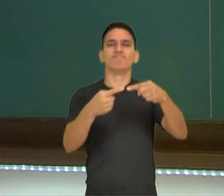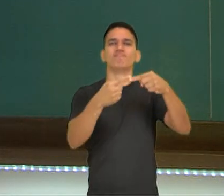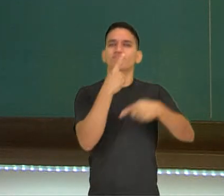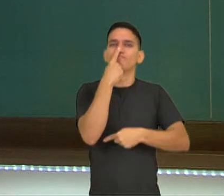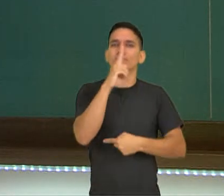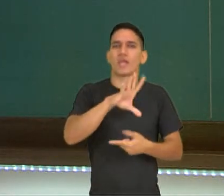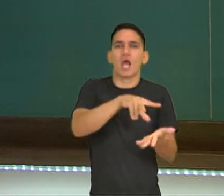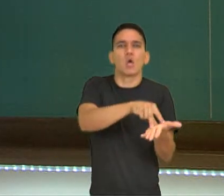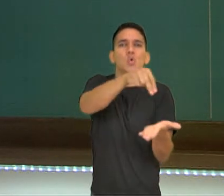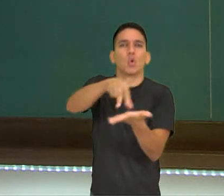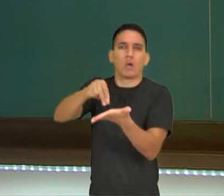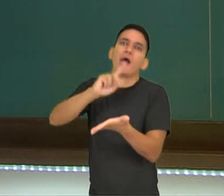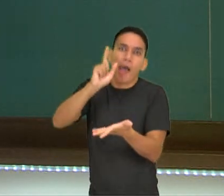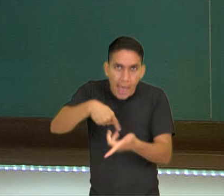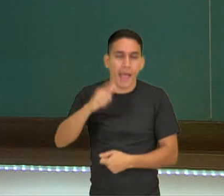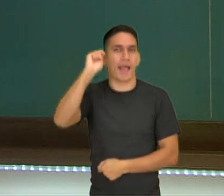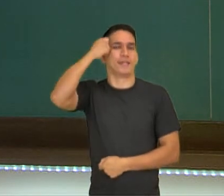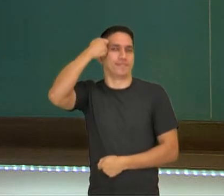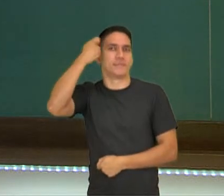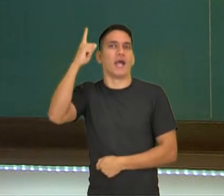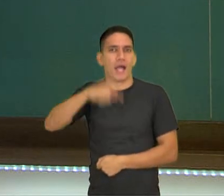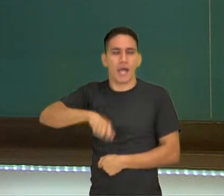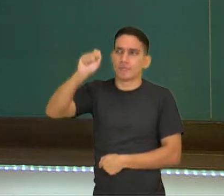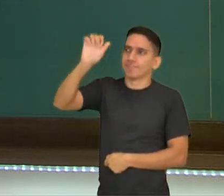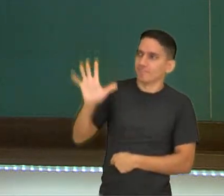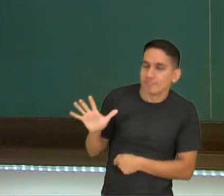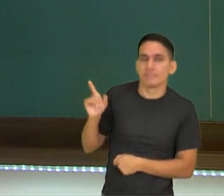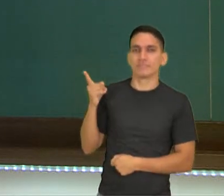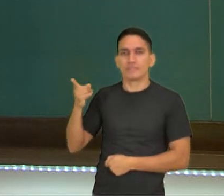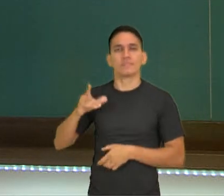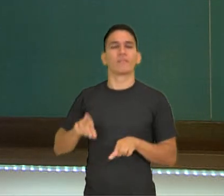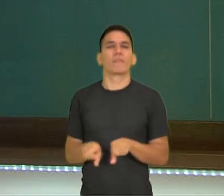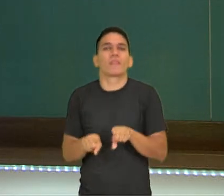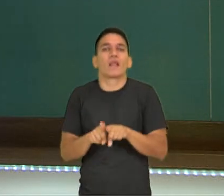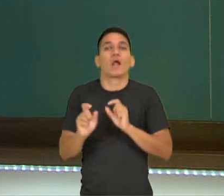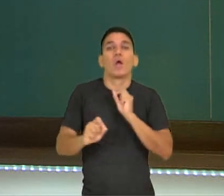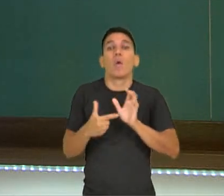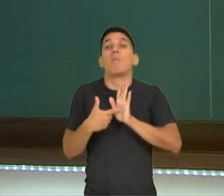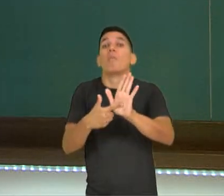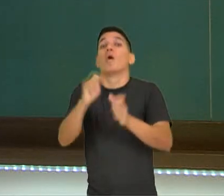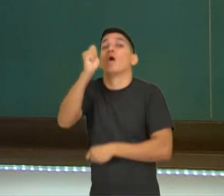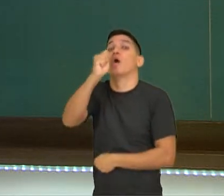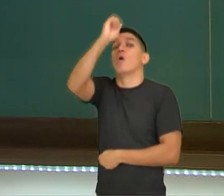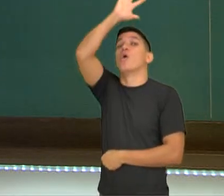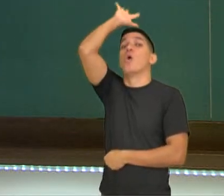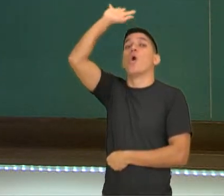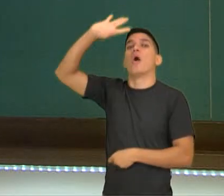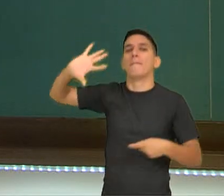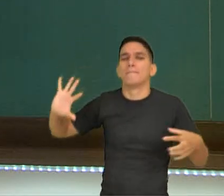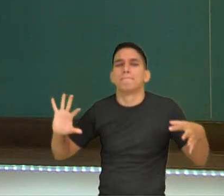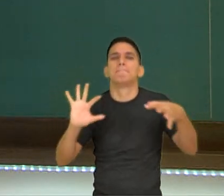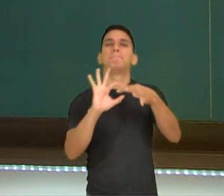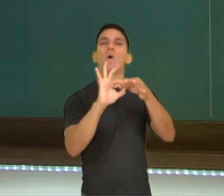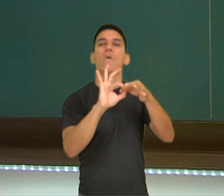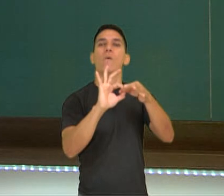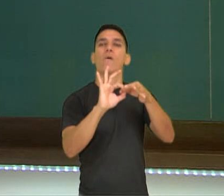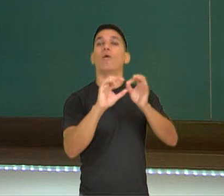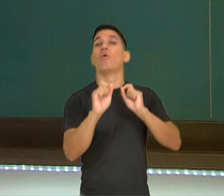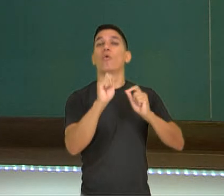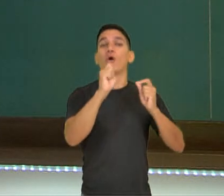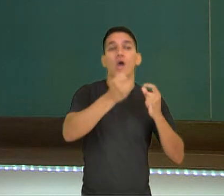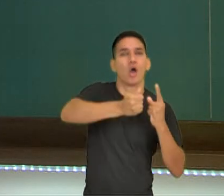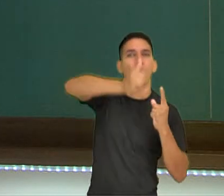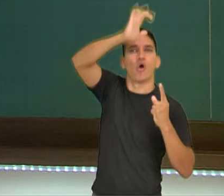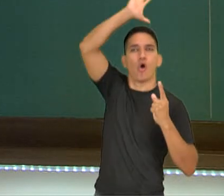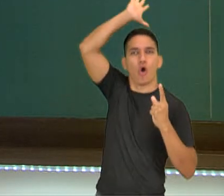que são negros, que são africanos. E era uma forma de Roma criar um elo de marketing.